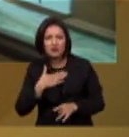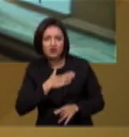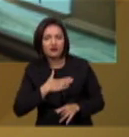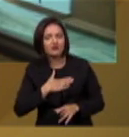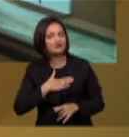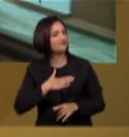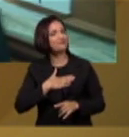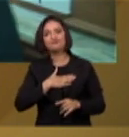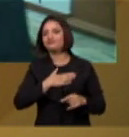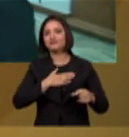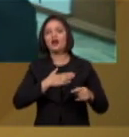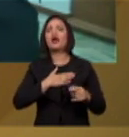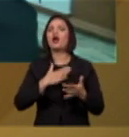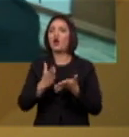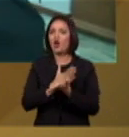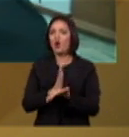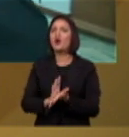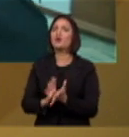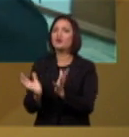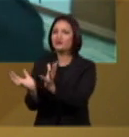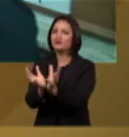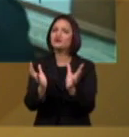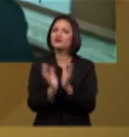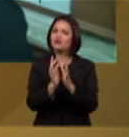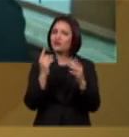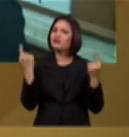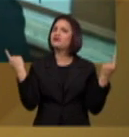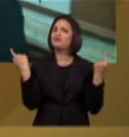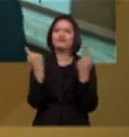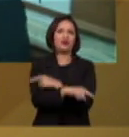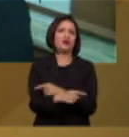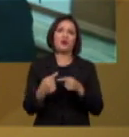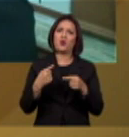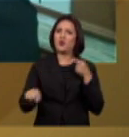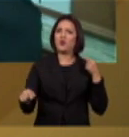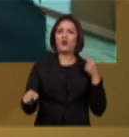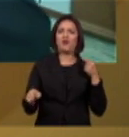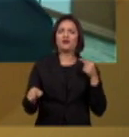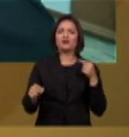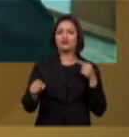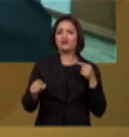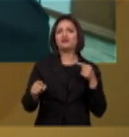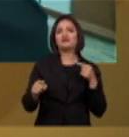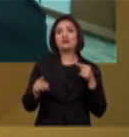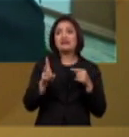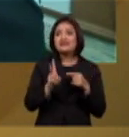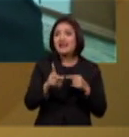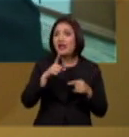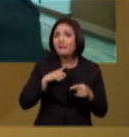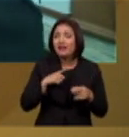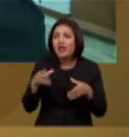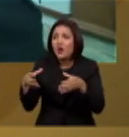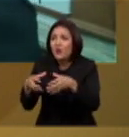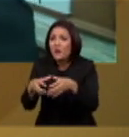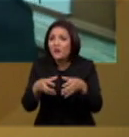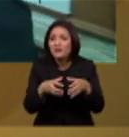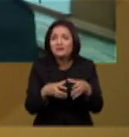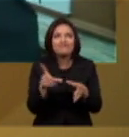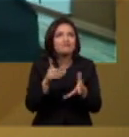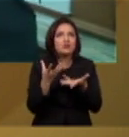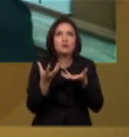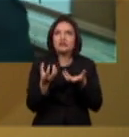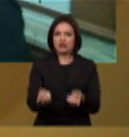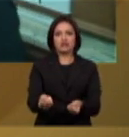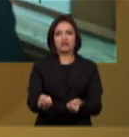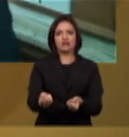há um segmento, principalmente nos processos, inconformado com o